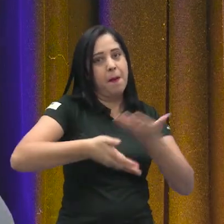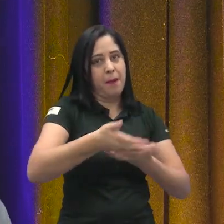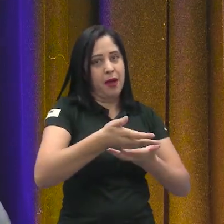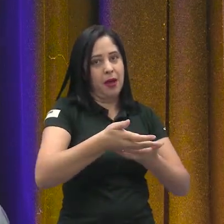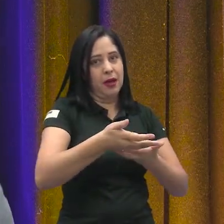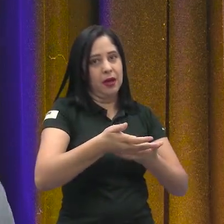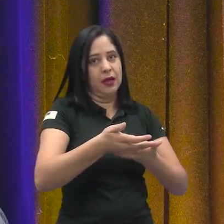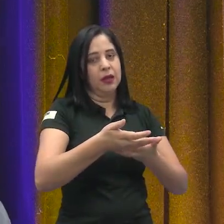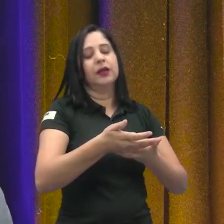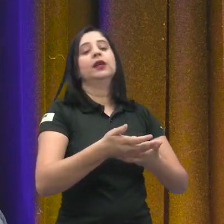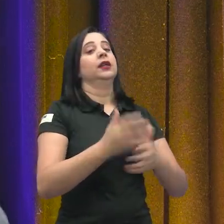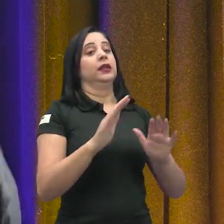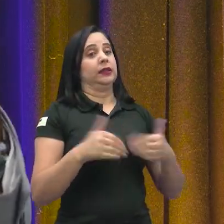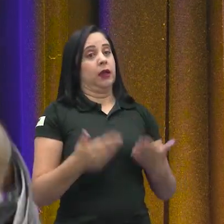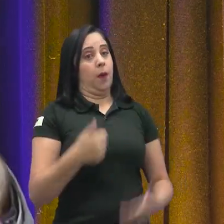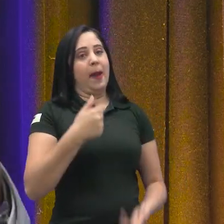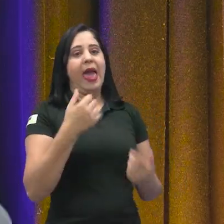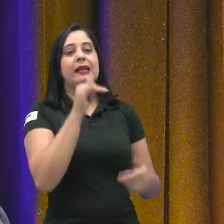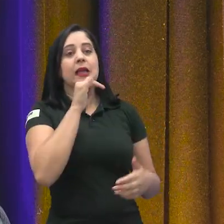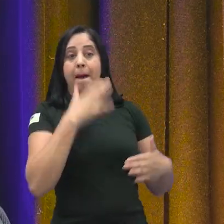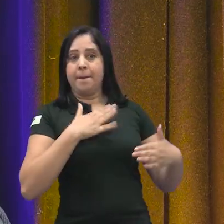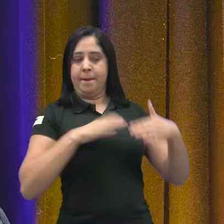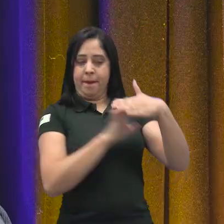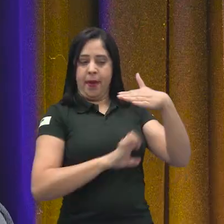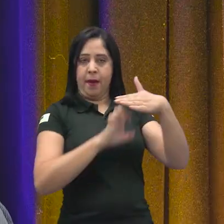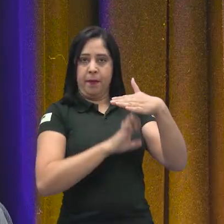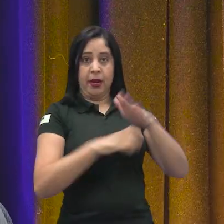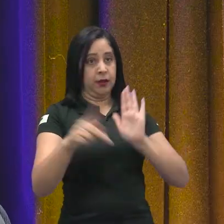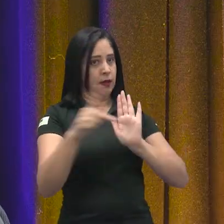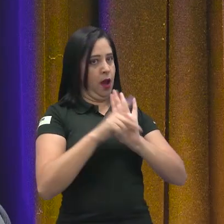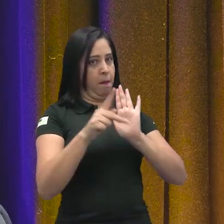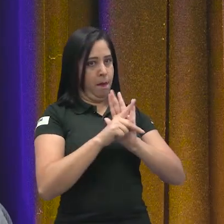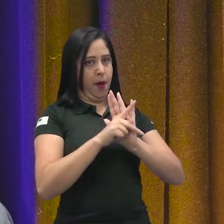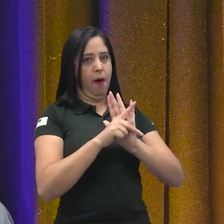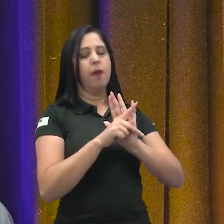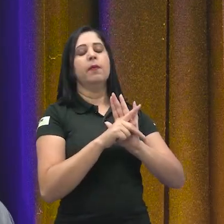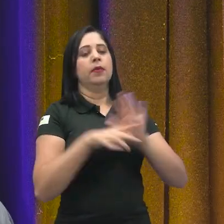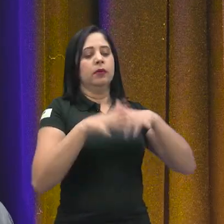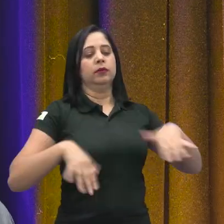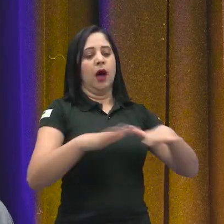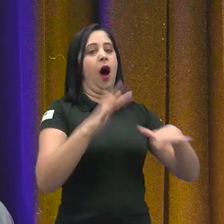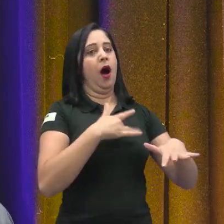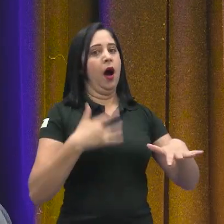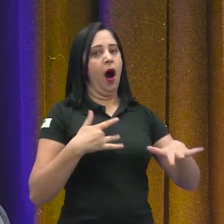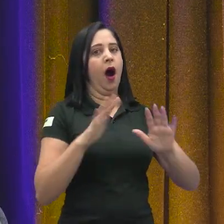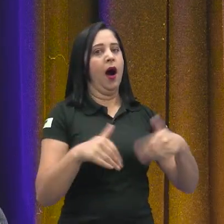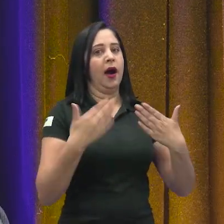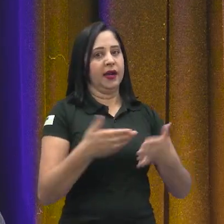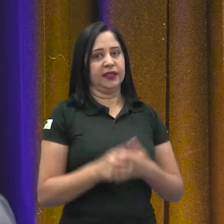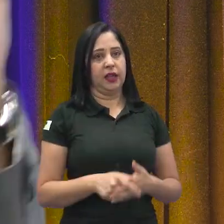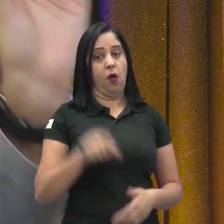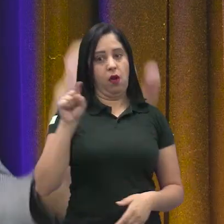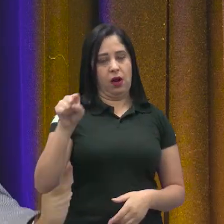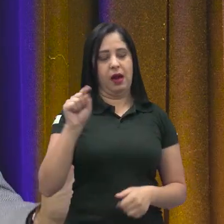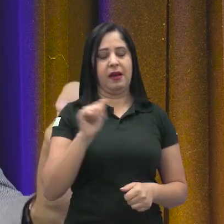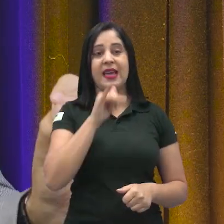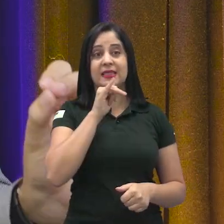vidas, porque a gente é uma logística médico-hospitalar. Então, no final do dia, o gaúcho, o mineiro, o carioca, eles vão salvar uma